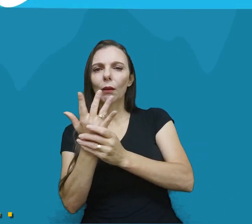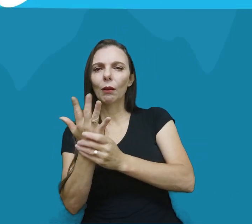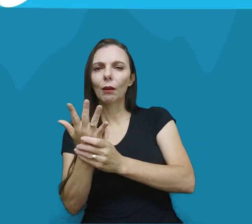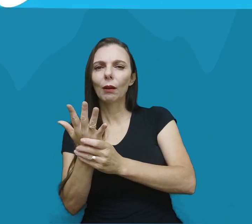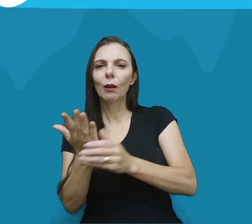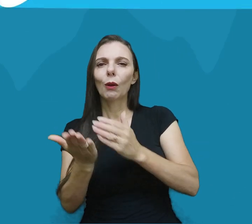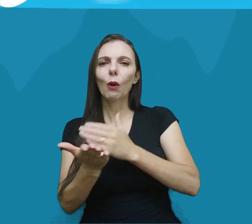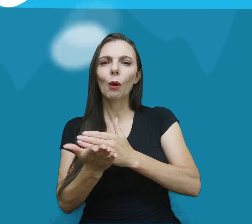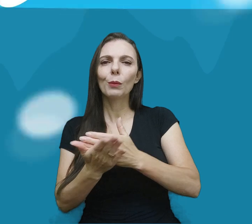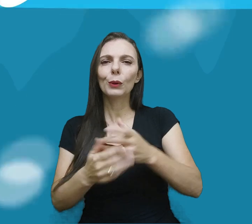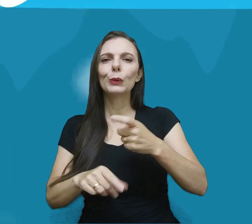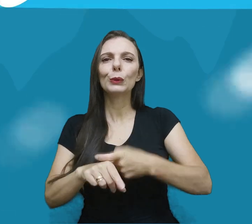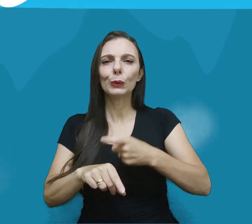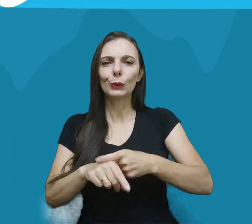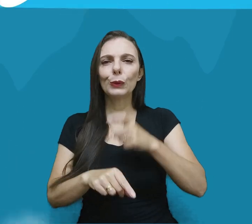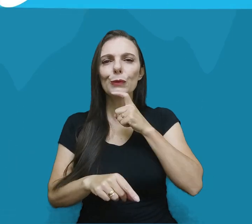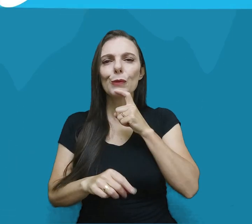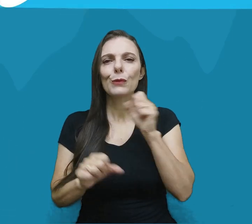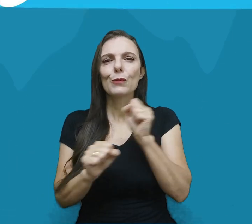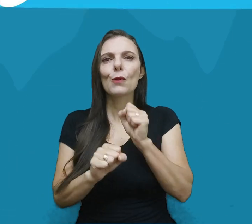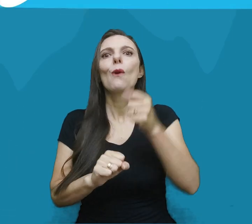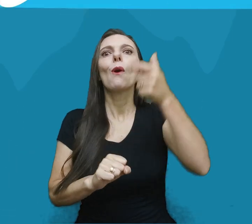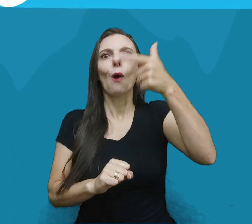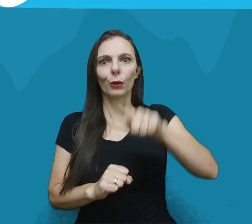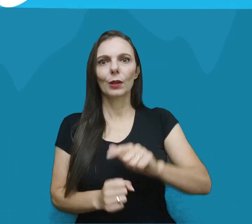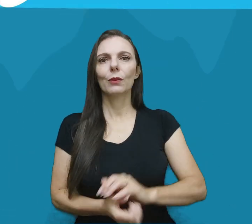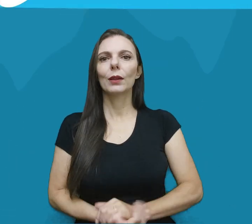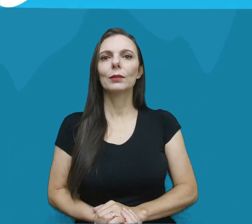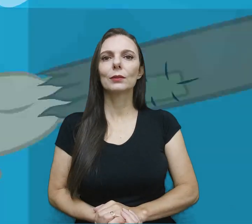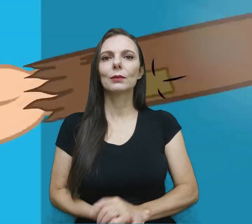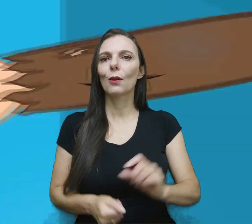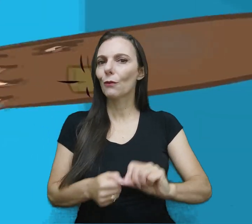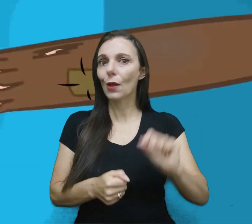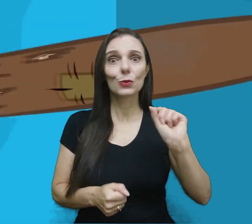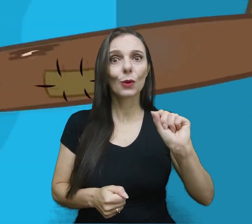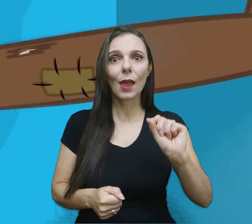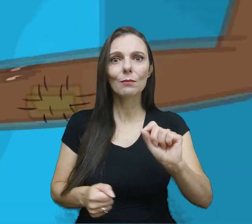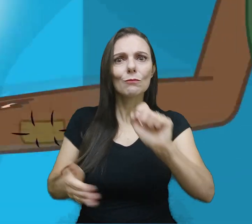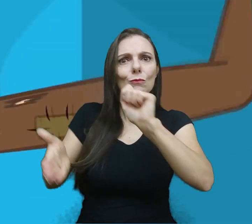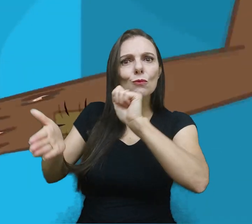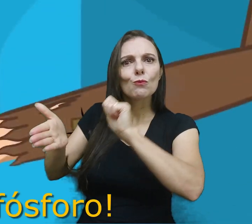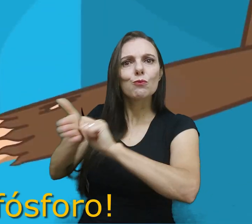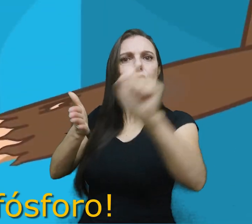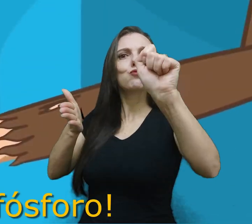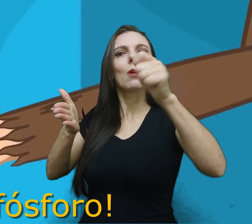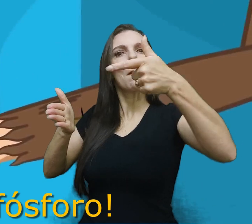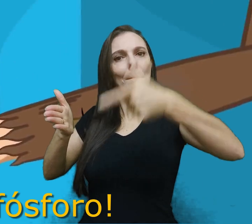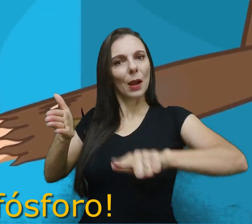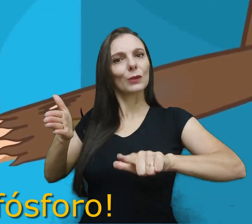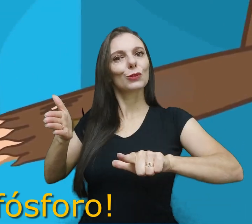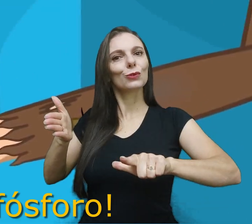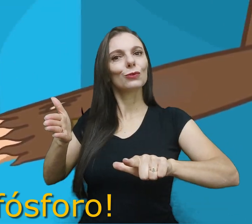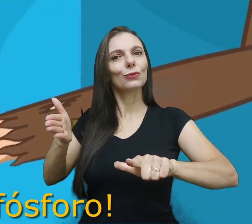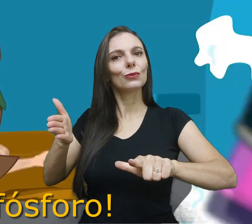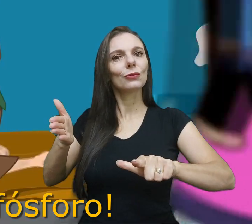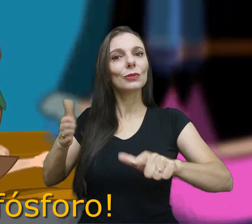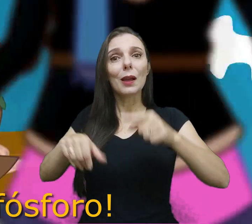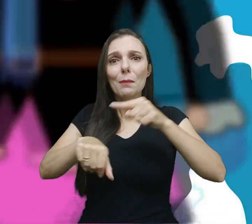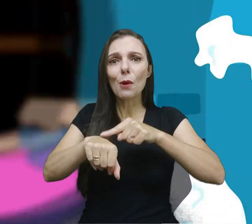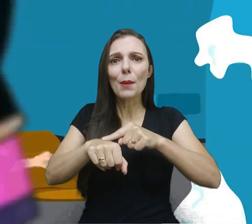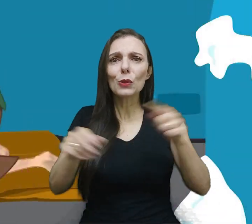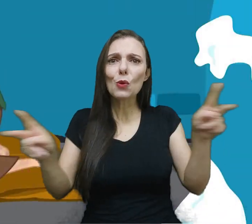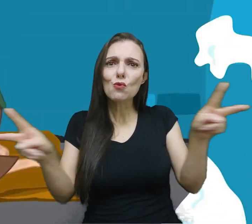desapareceram. Seus dedos pequenos começaram a congelar e doer outra vez. Então ela acendeu outro